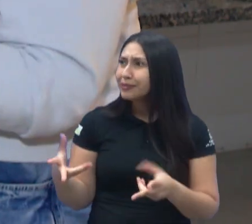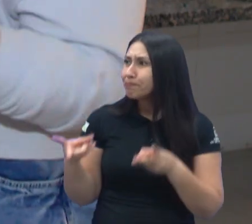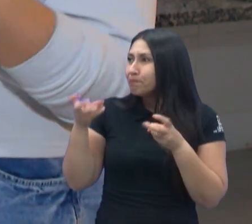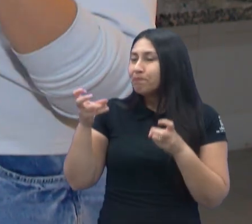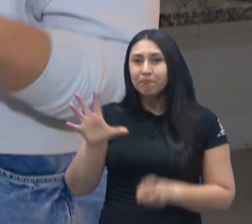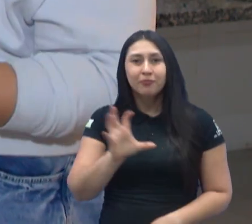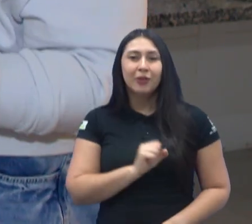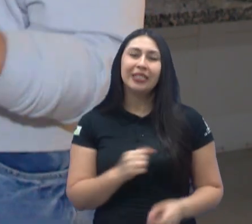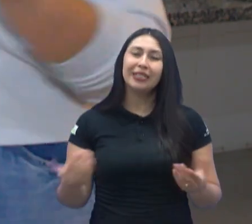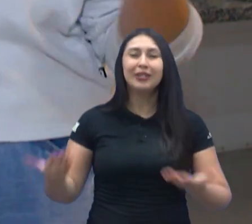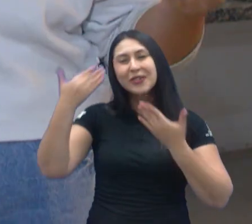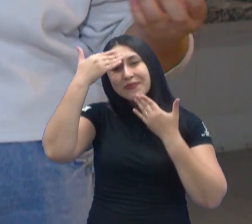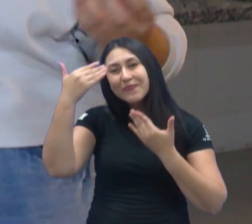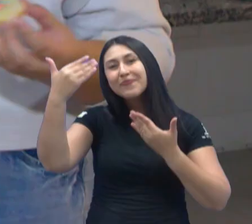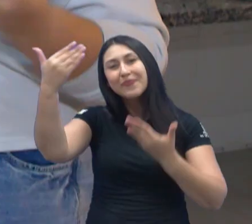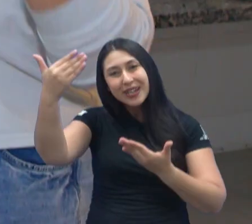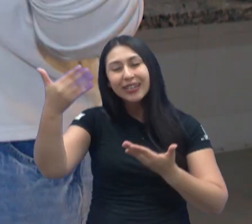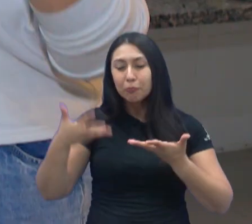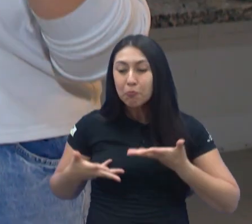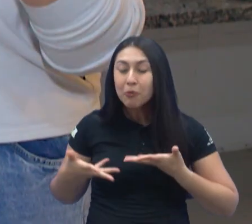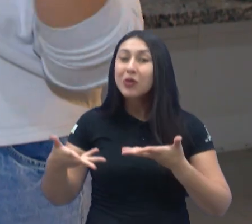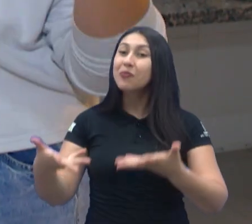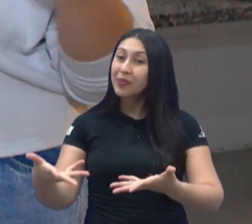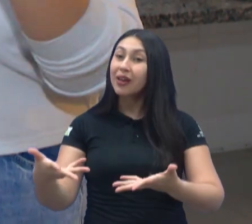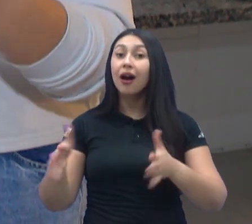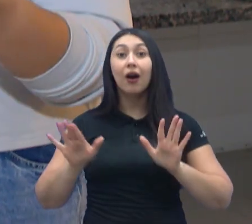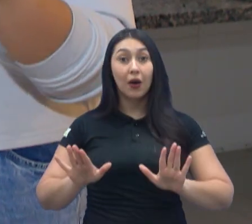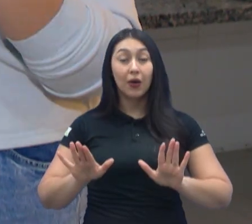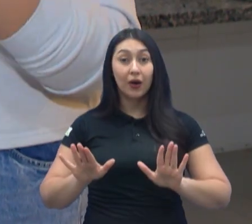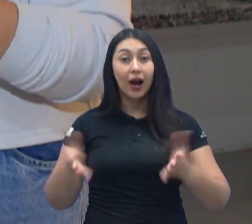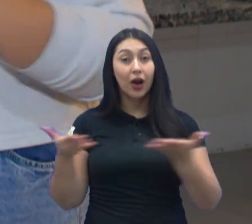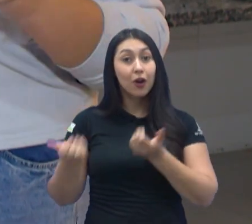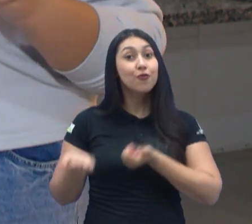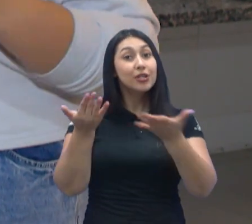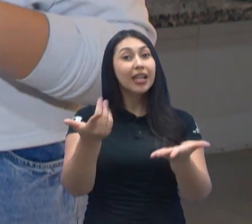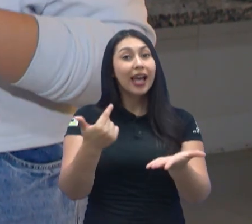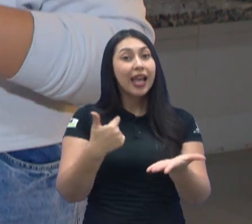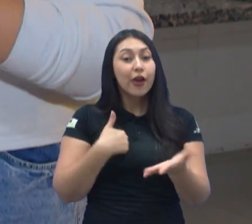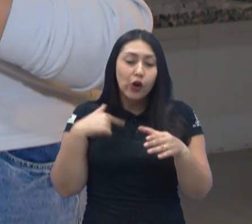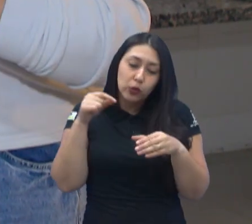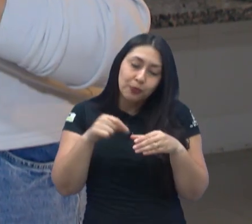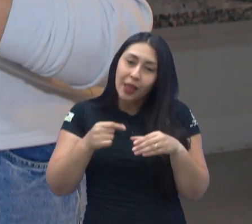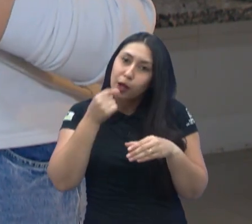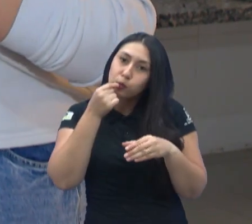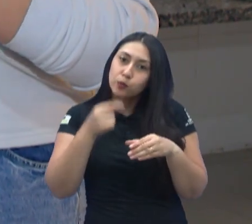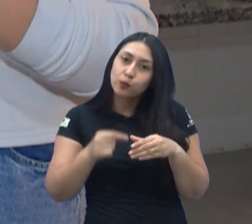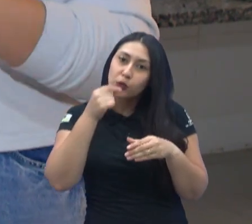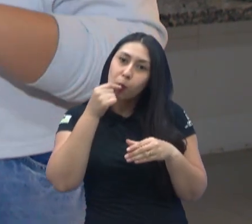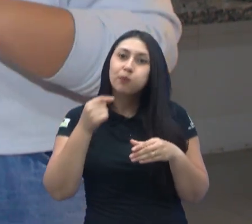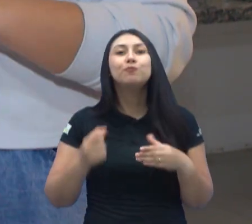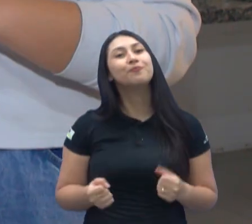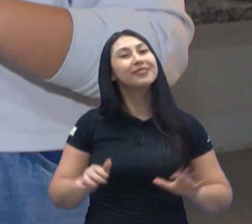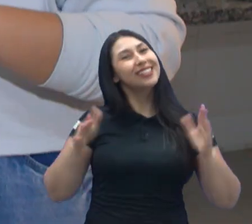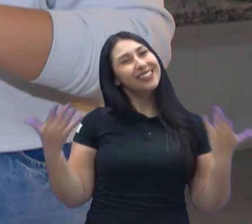Maria Júlia, mais uma vez, eu te agradeço por receber a gente aqui. E, ó, Rafa, vou voltar com você aí pro estúdio porque eu vou terminar de comer aqui agora o meu biscoito, entendeu? Mas é